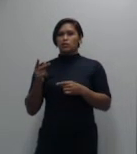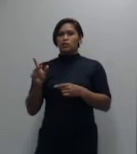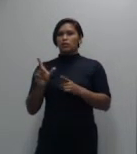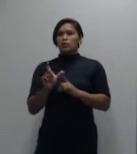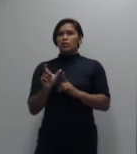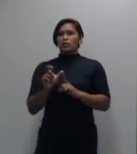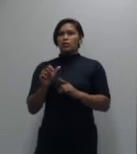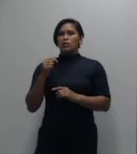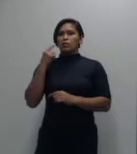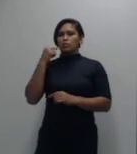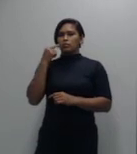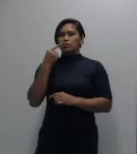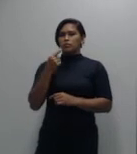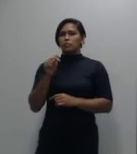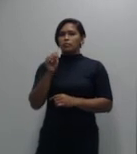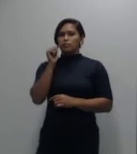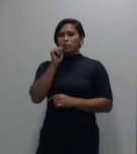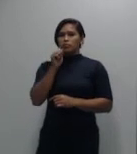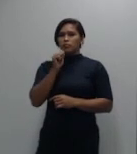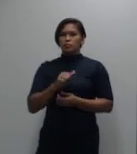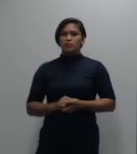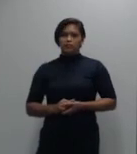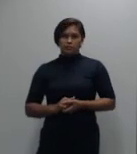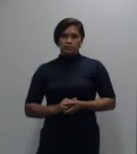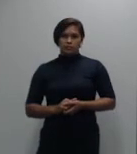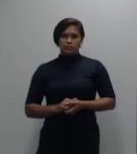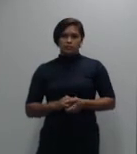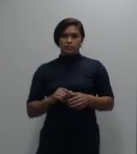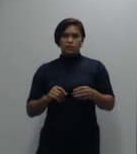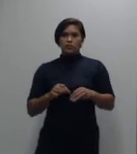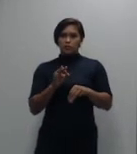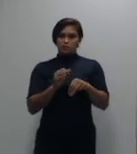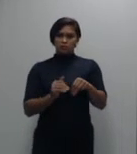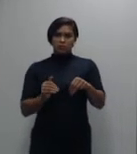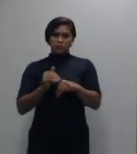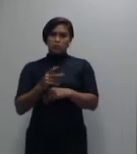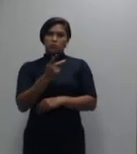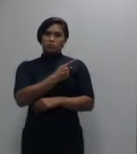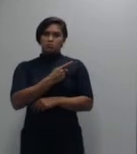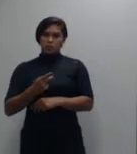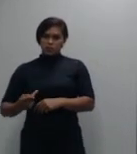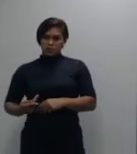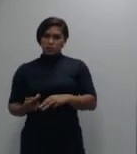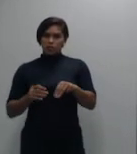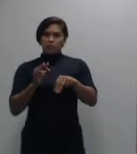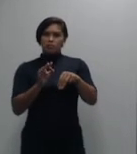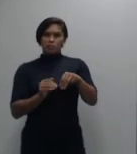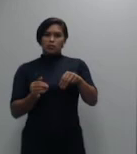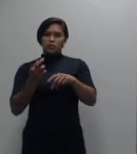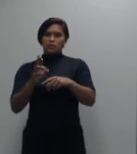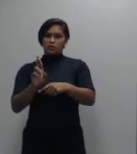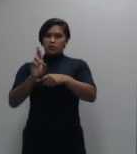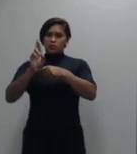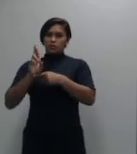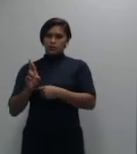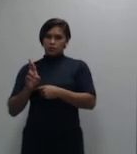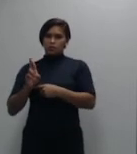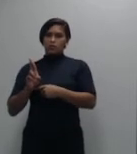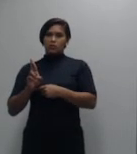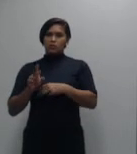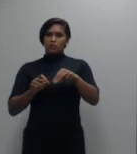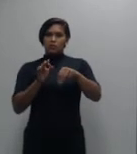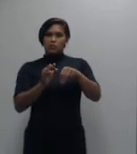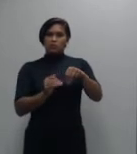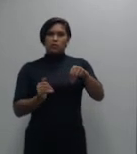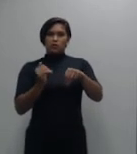doutora Gabriela dourar e é especialmente Presidente até lá em cima do relator pela intenção do